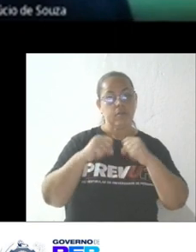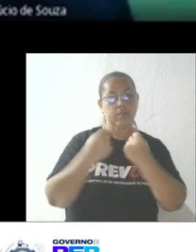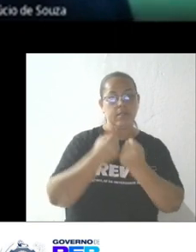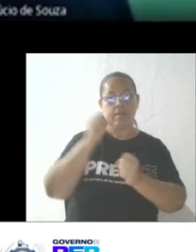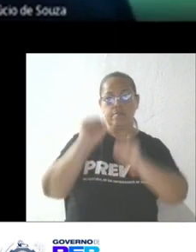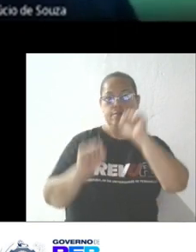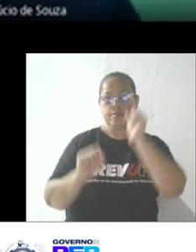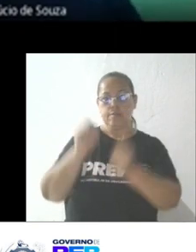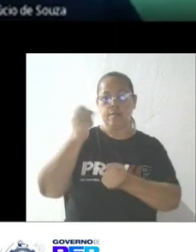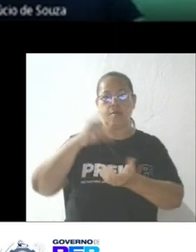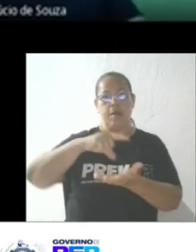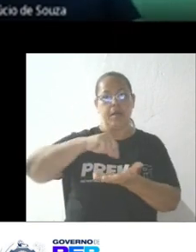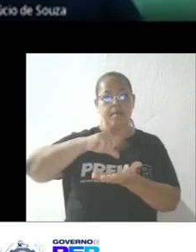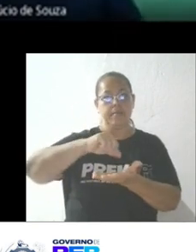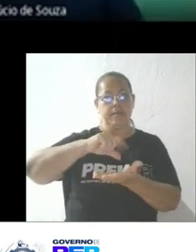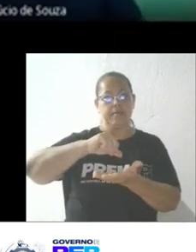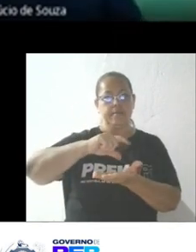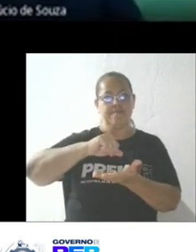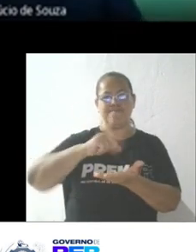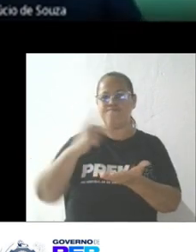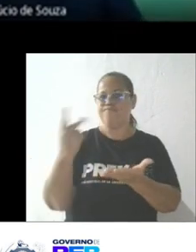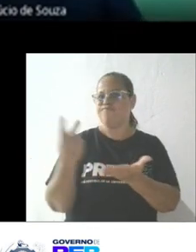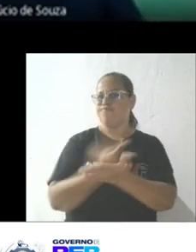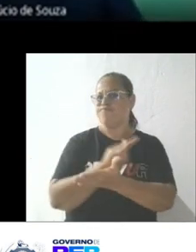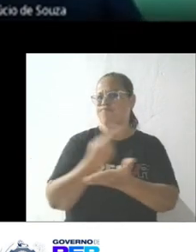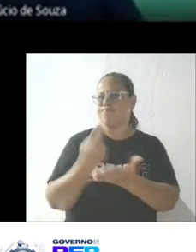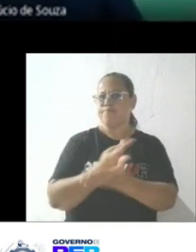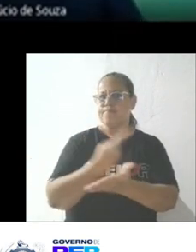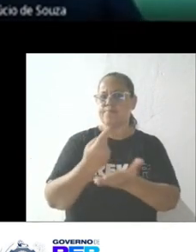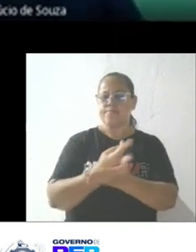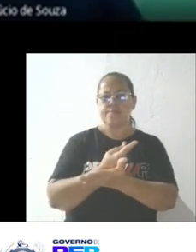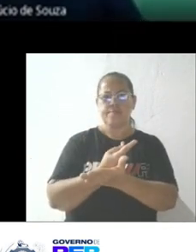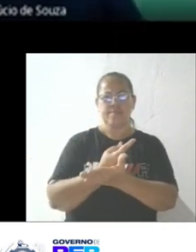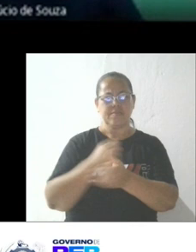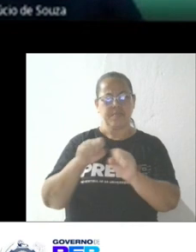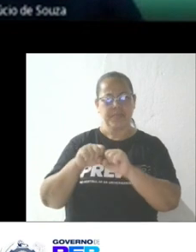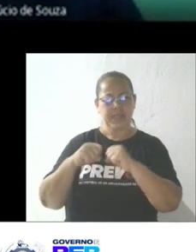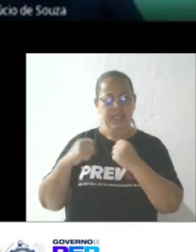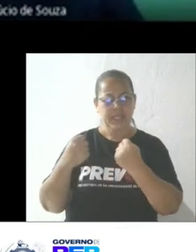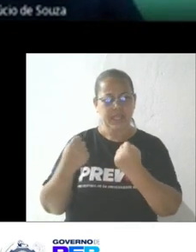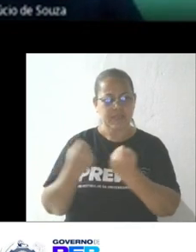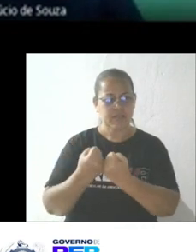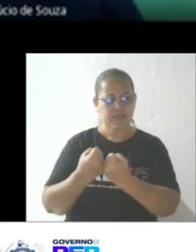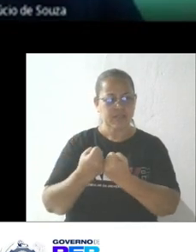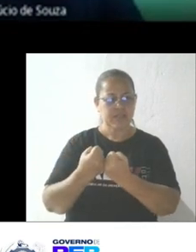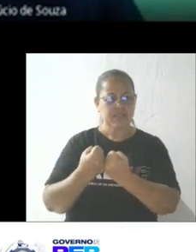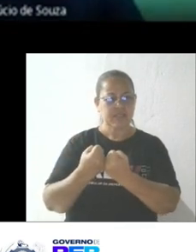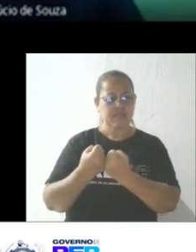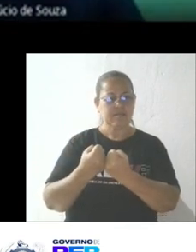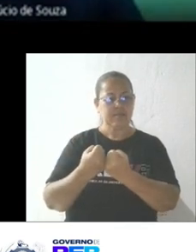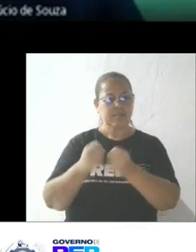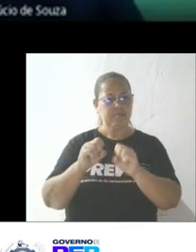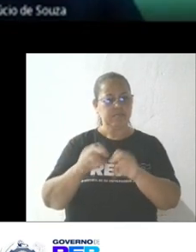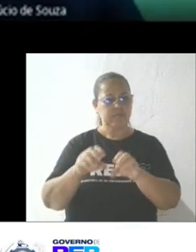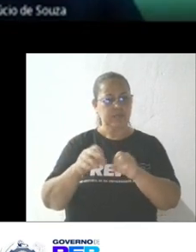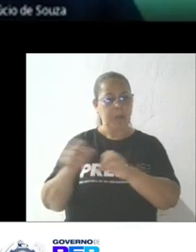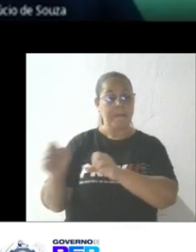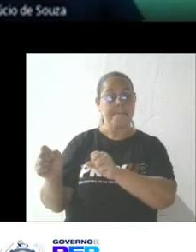errado na sociedade disciplinar o poder é exercido